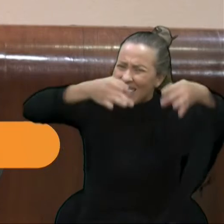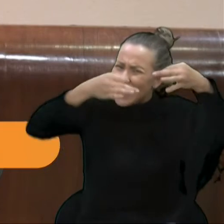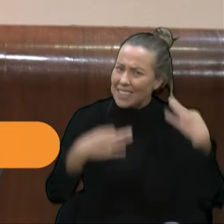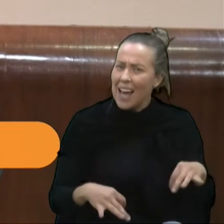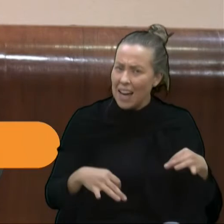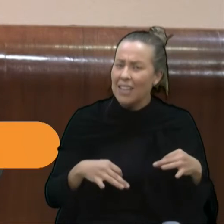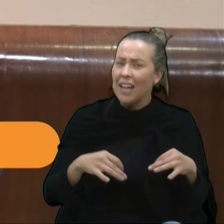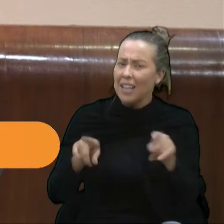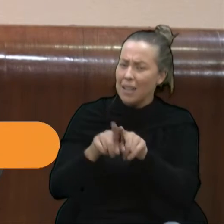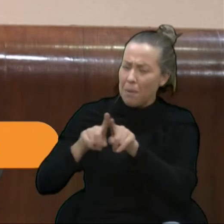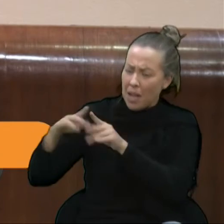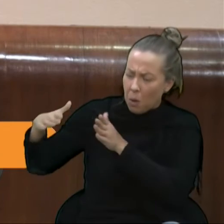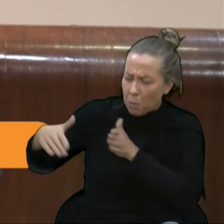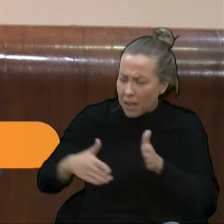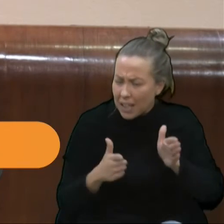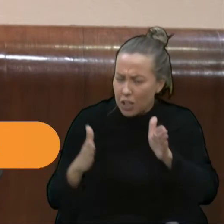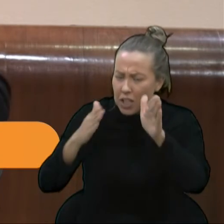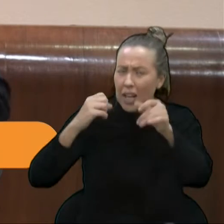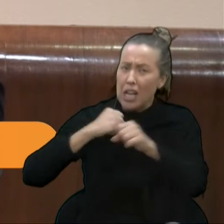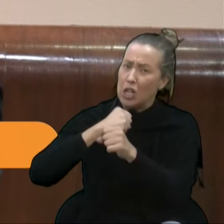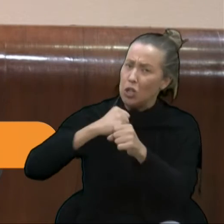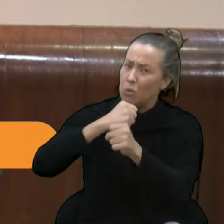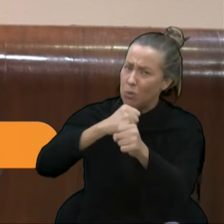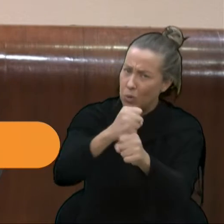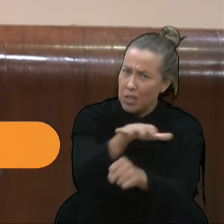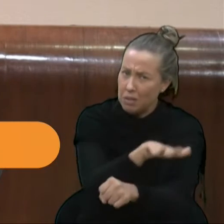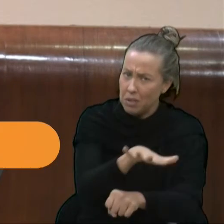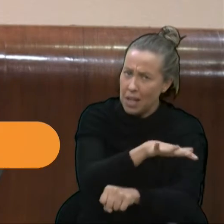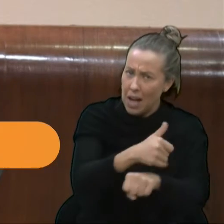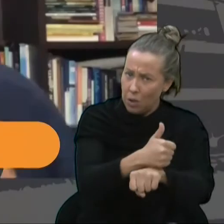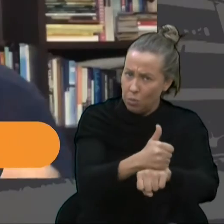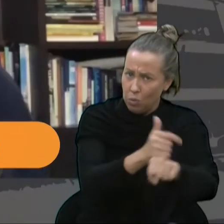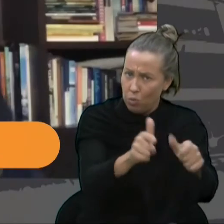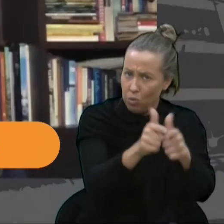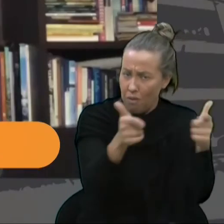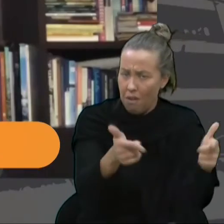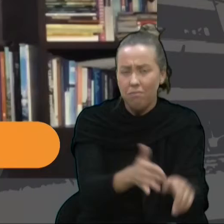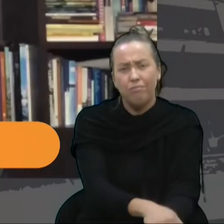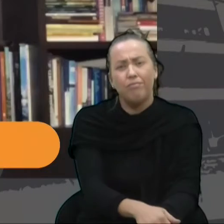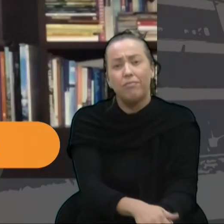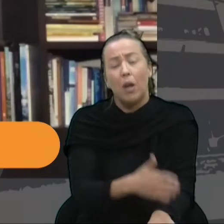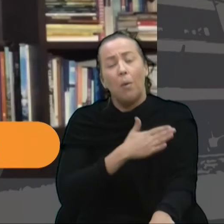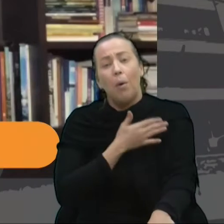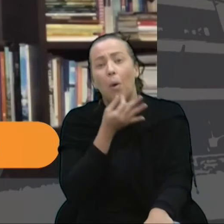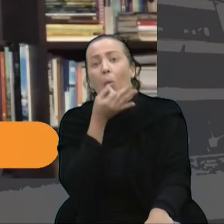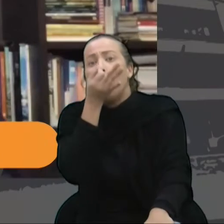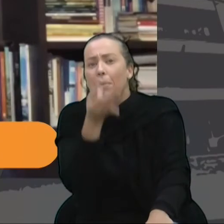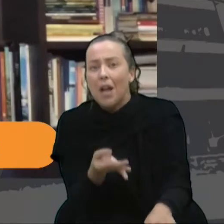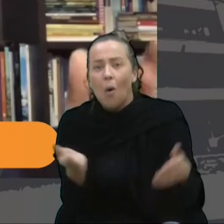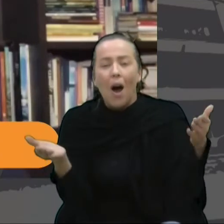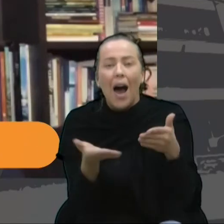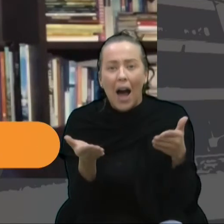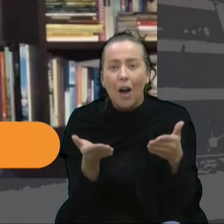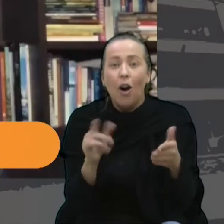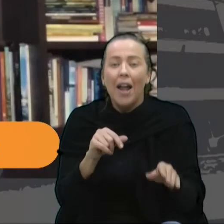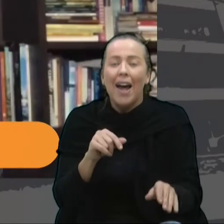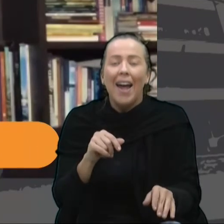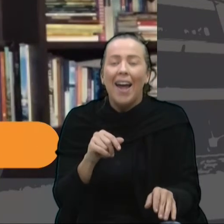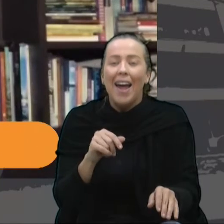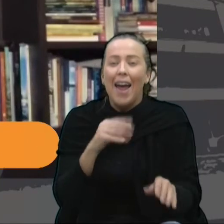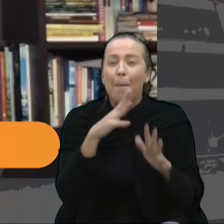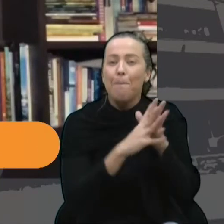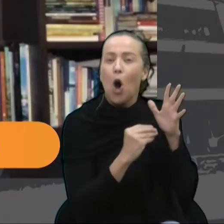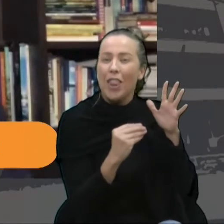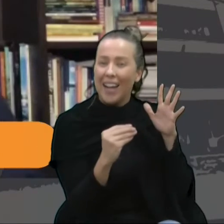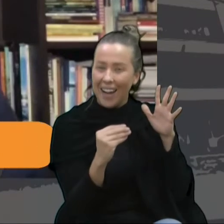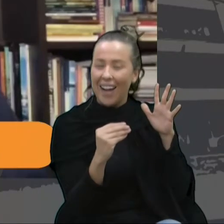definida e uma trajetória de muitos anos, eu gostaria de saber essa dúvida. Para opinar, agora está entrando na moda,